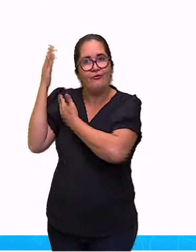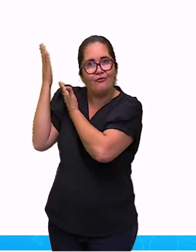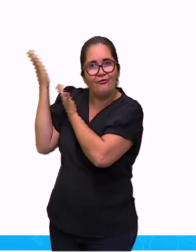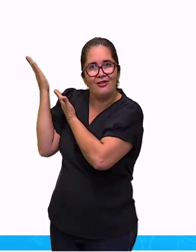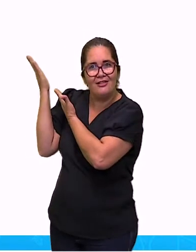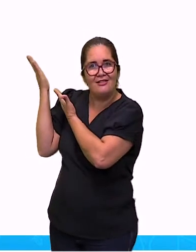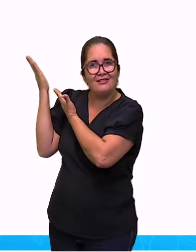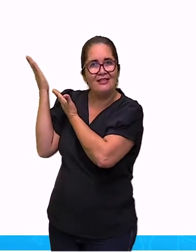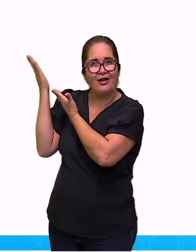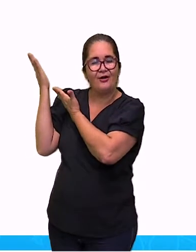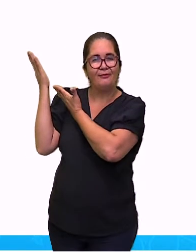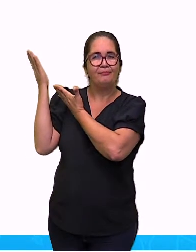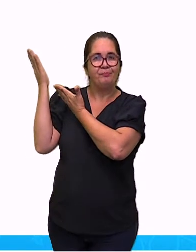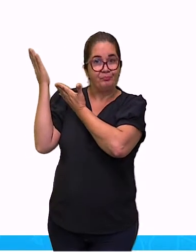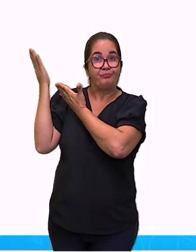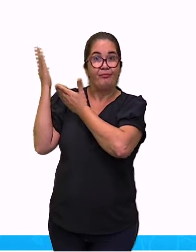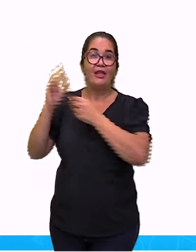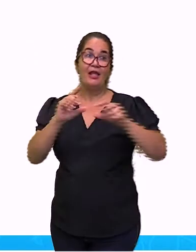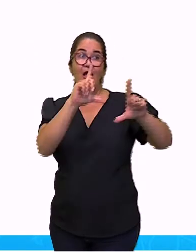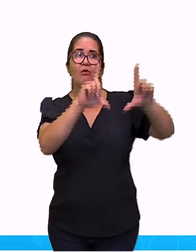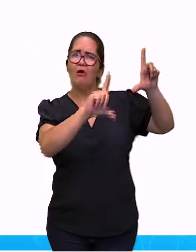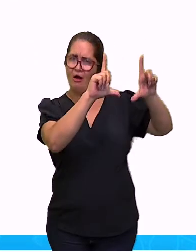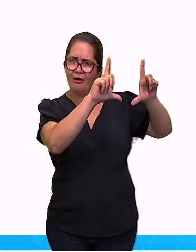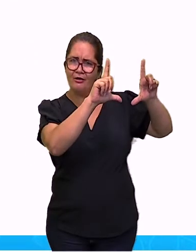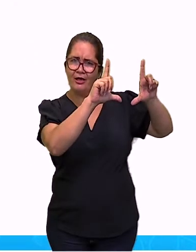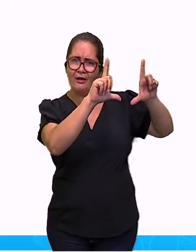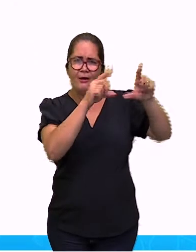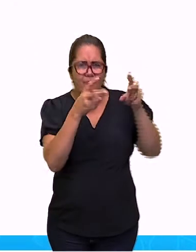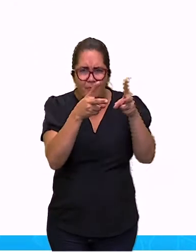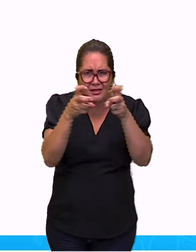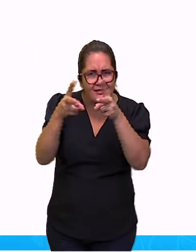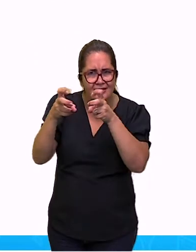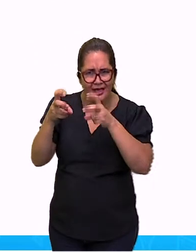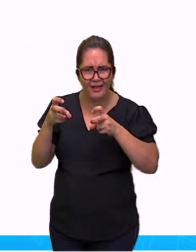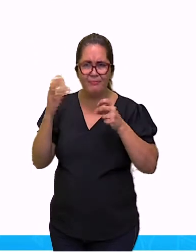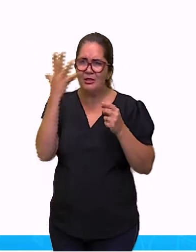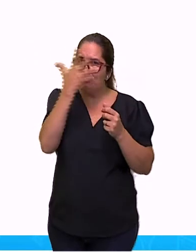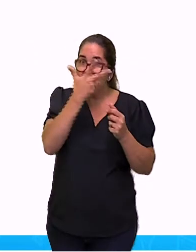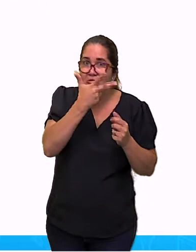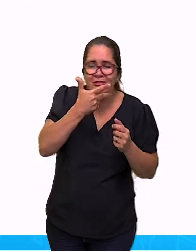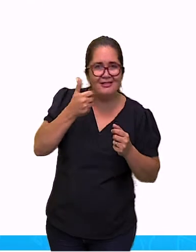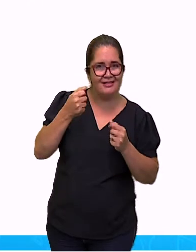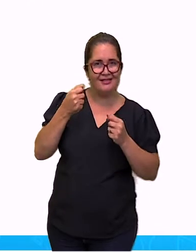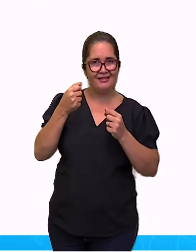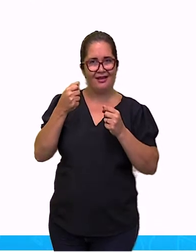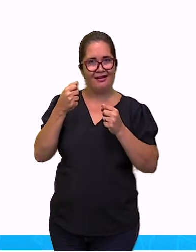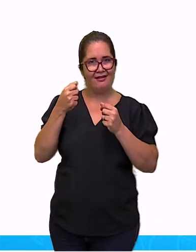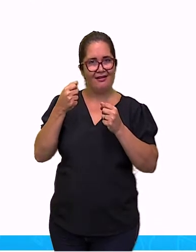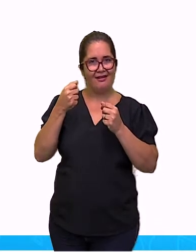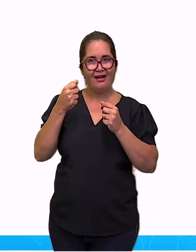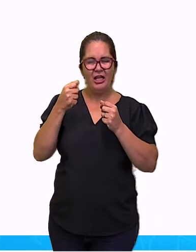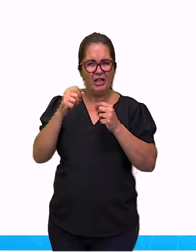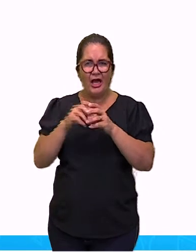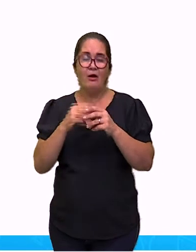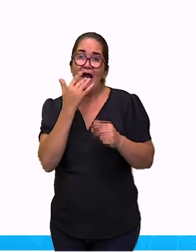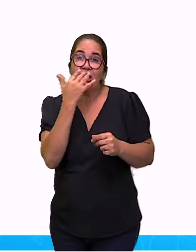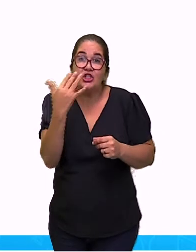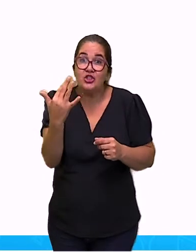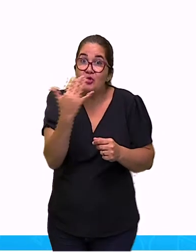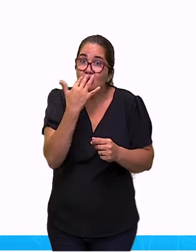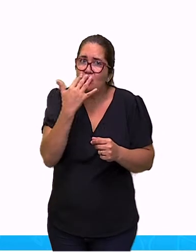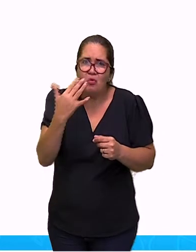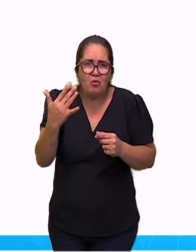aqui, que essa obra dele é bem detalhada, né? Você vê que não tem muitas misturas de cores. Aqui ele foi